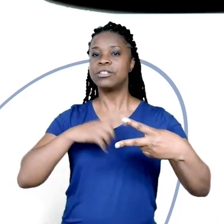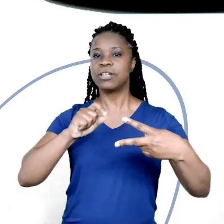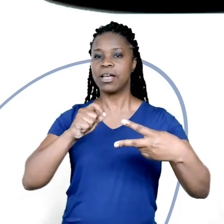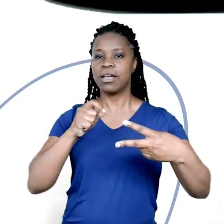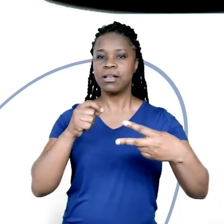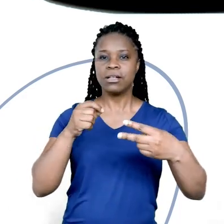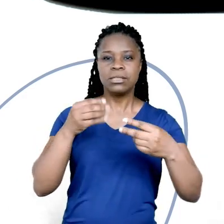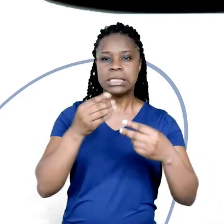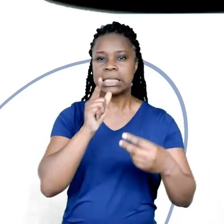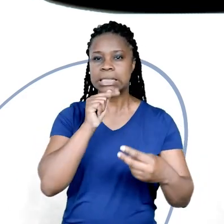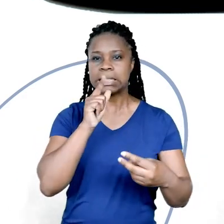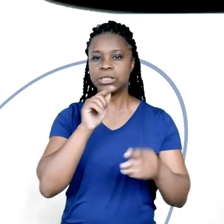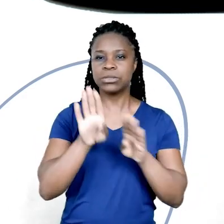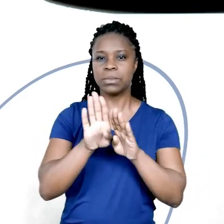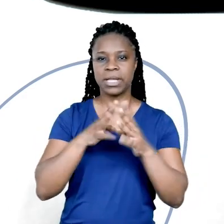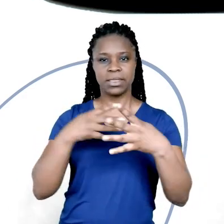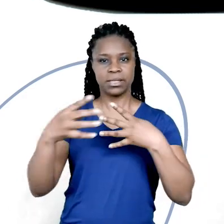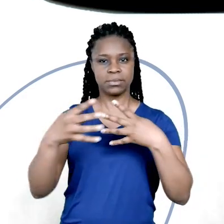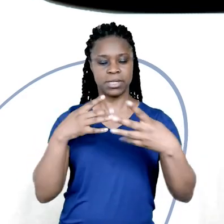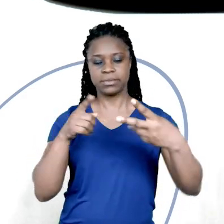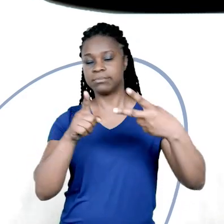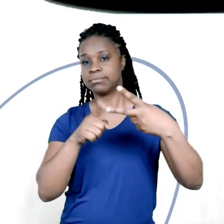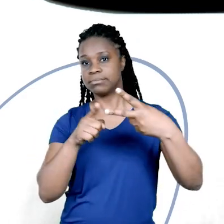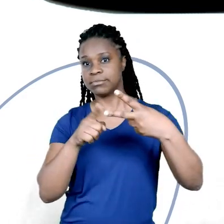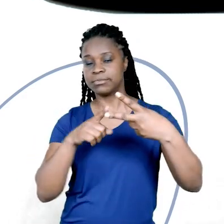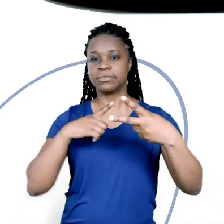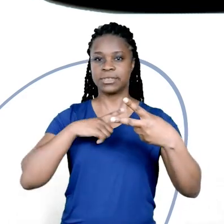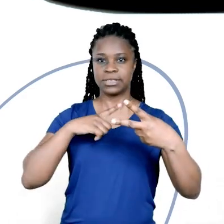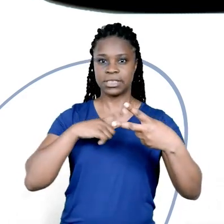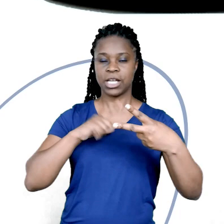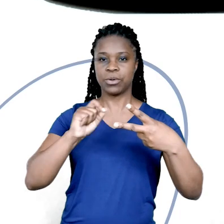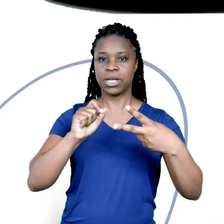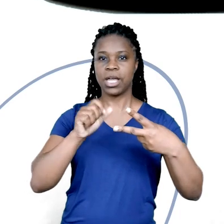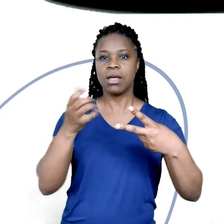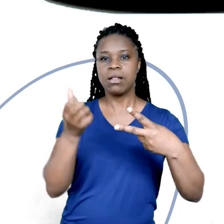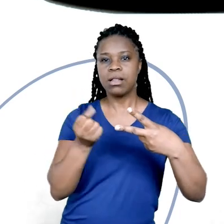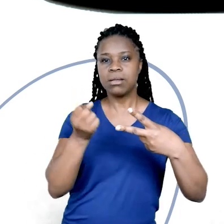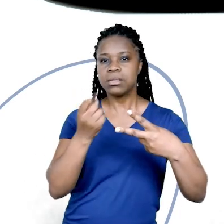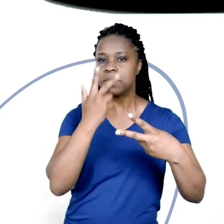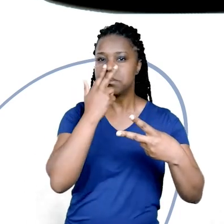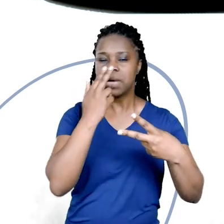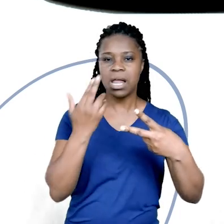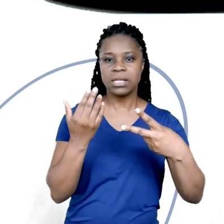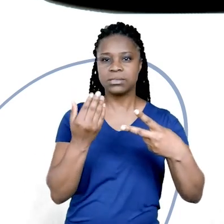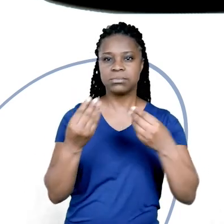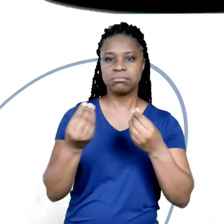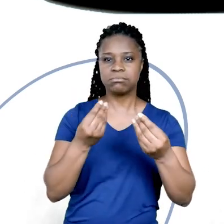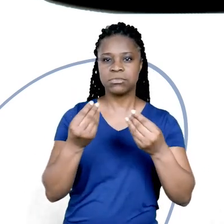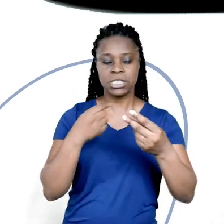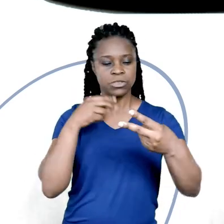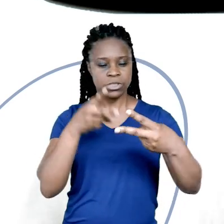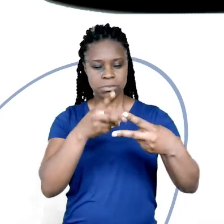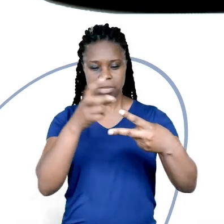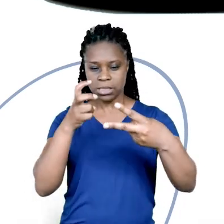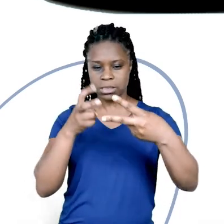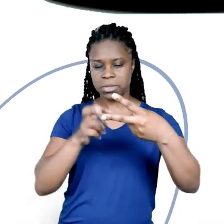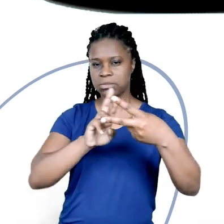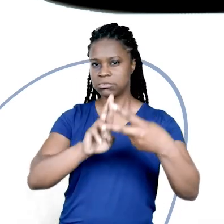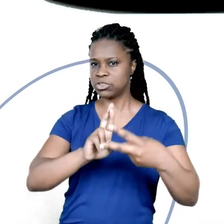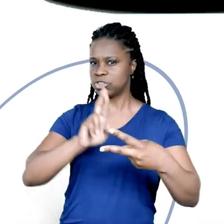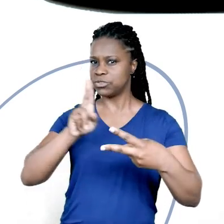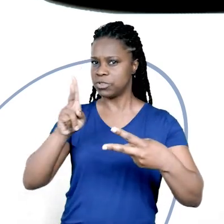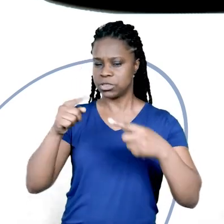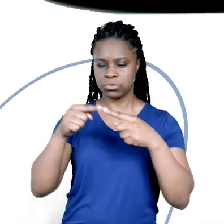e transparente, e a insulina NPH tem aspecto leitoso. Caso você perceba alguma alteração